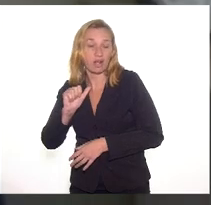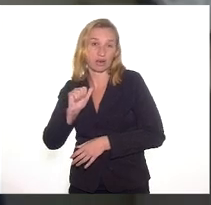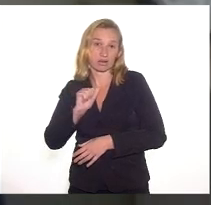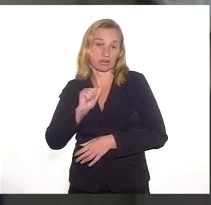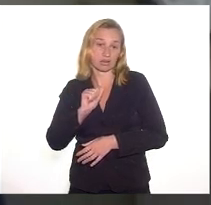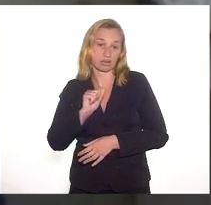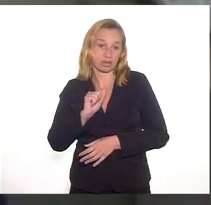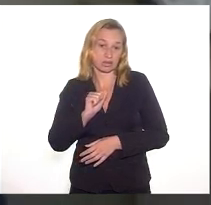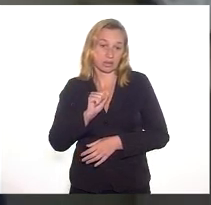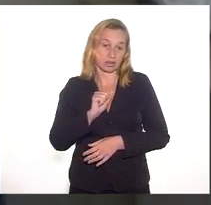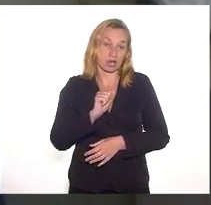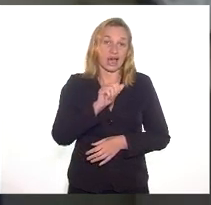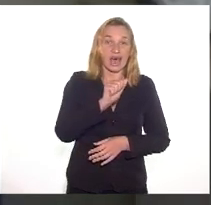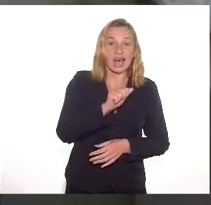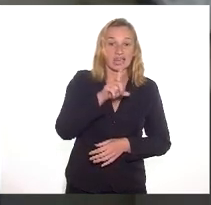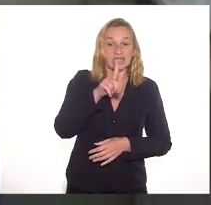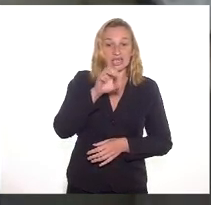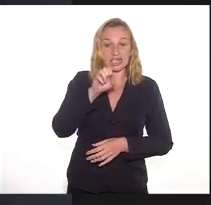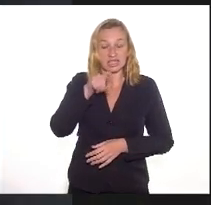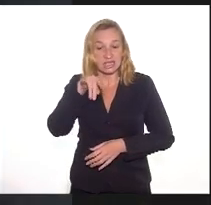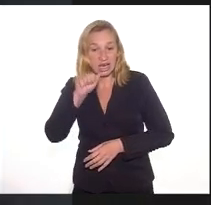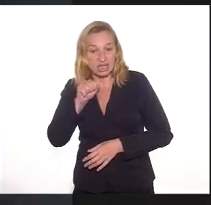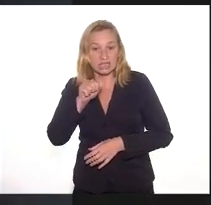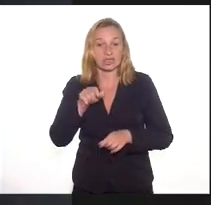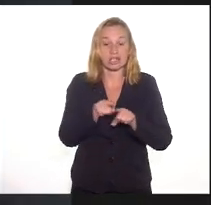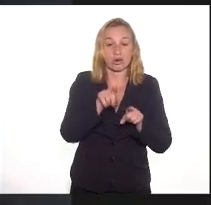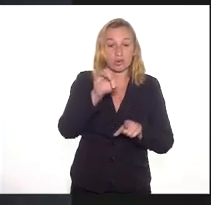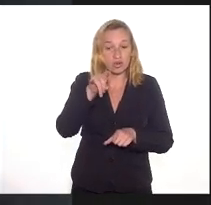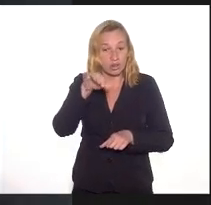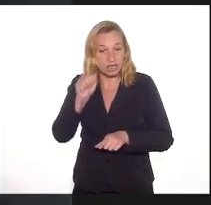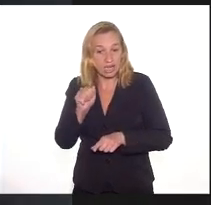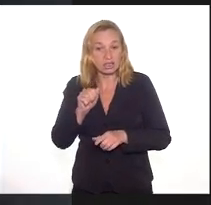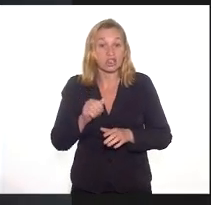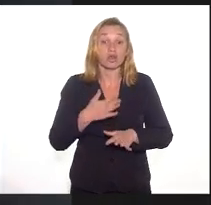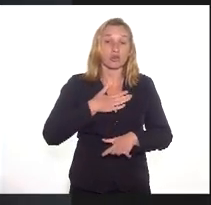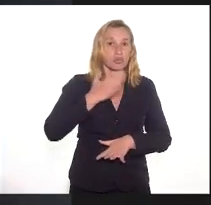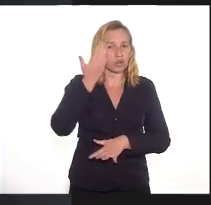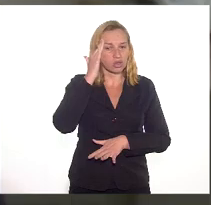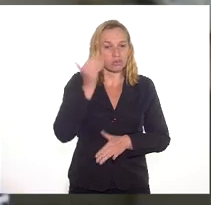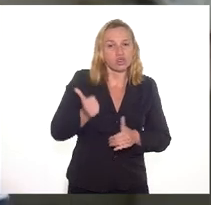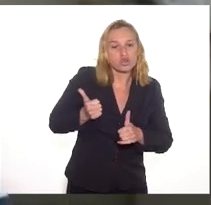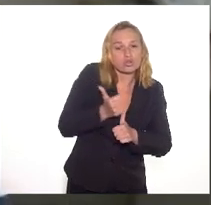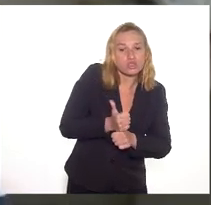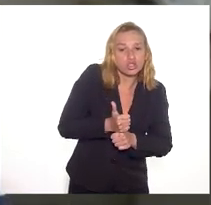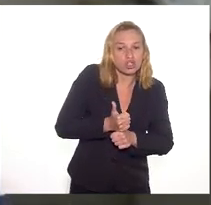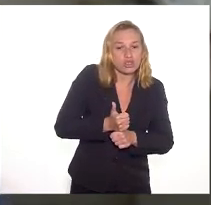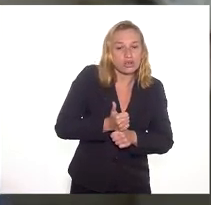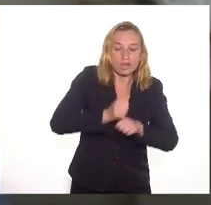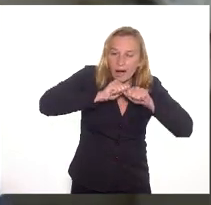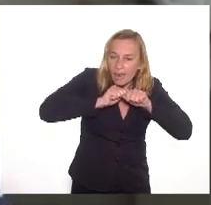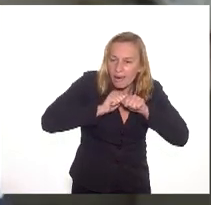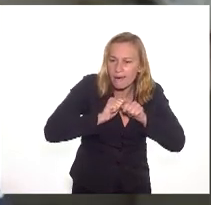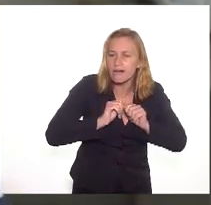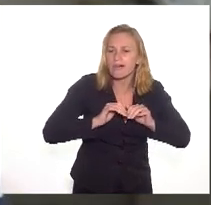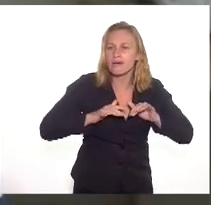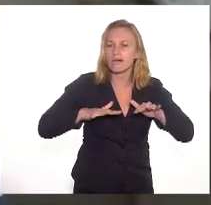e consolidadas. Perfeito. Então, no meu entendimento, foi um substitutivo que está